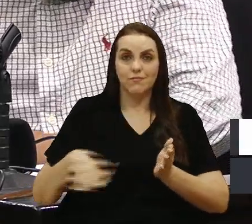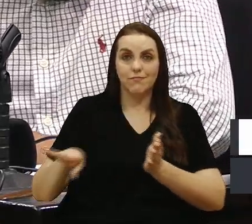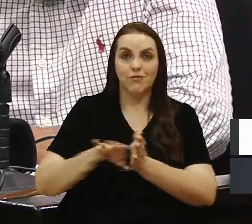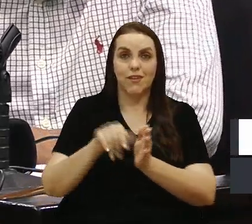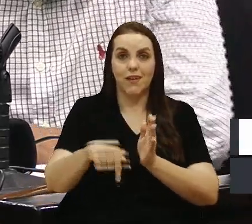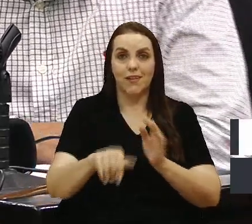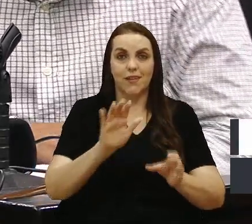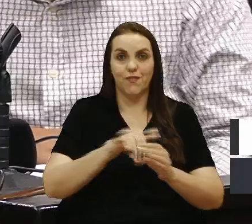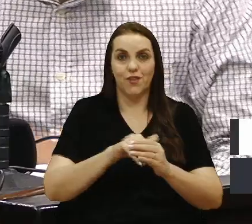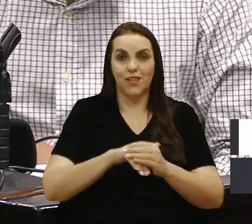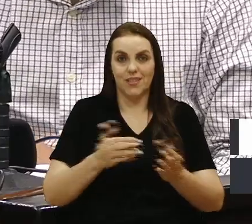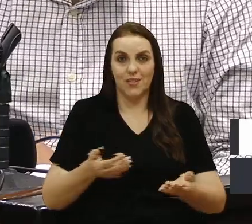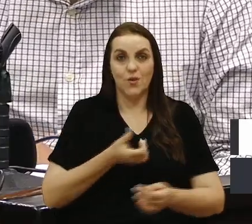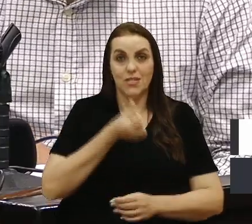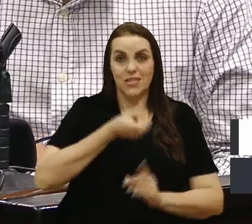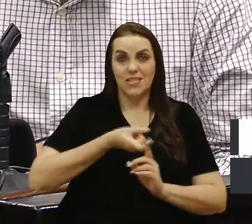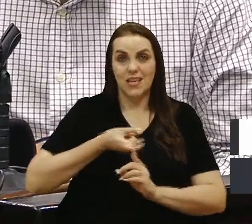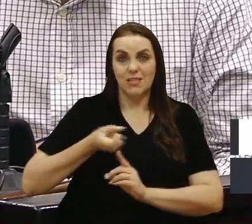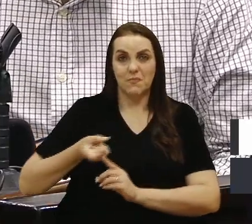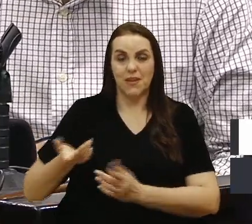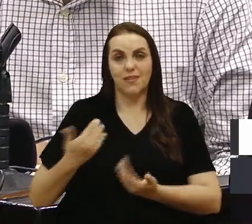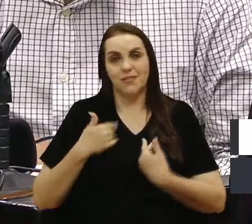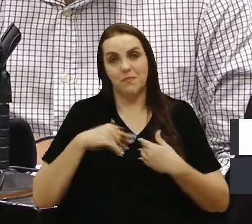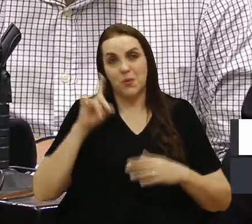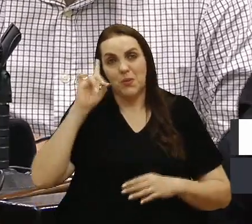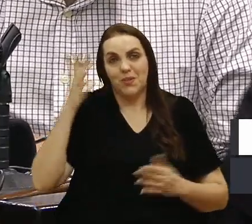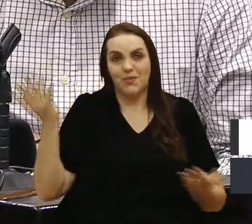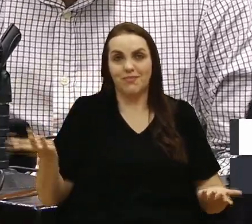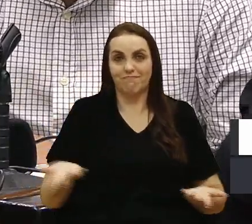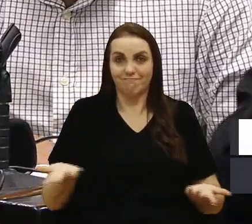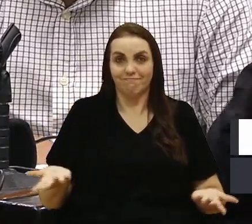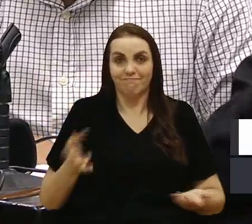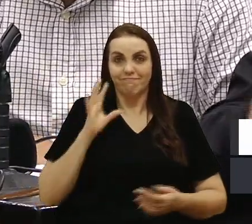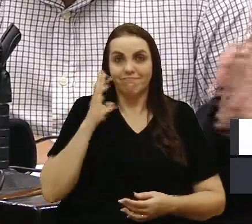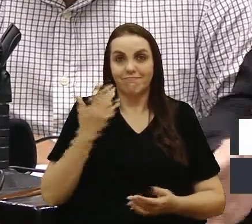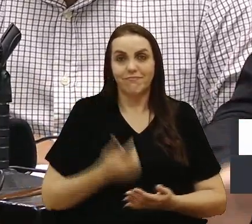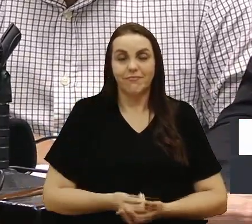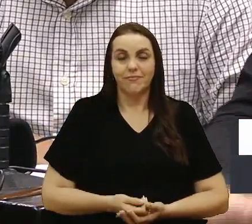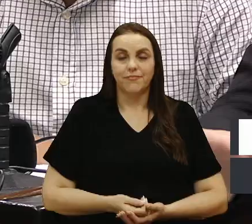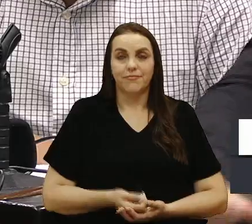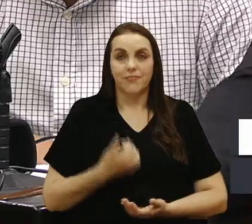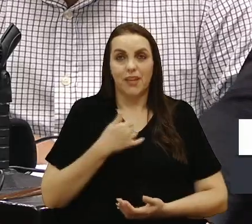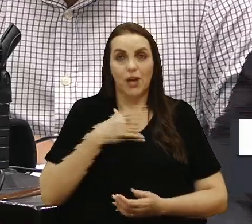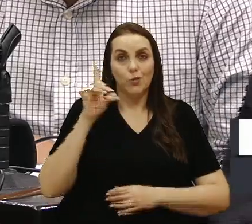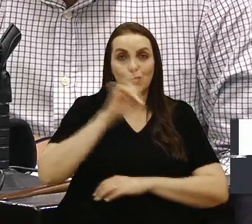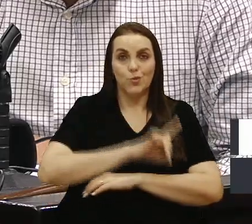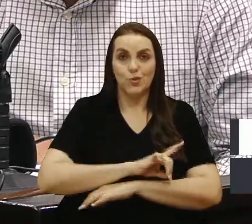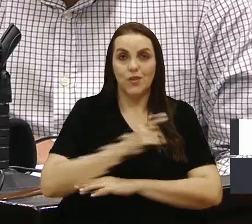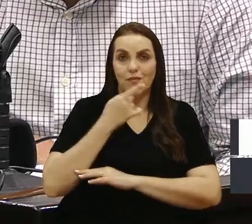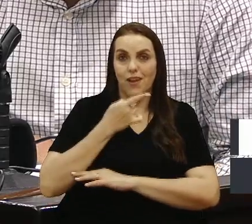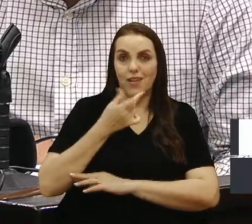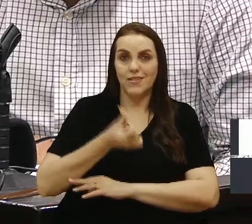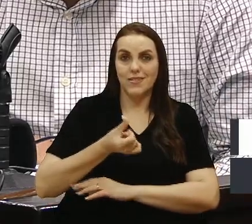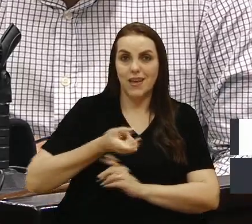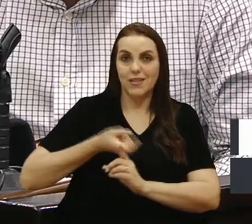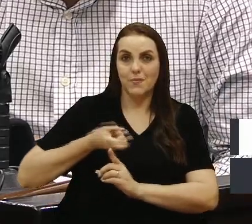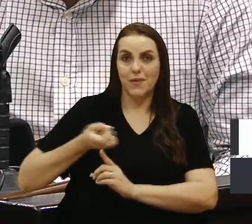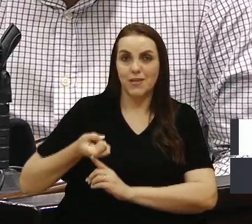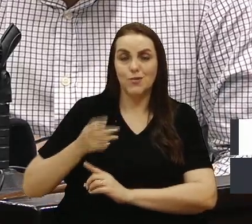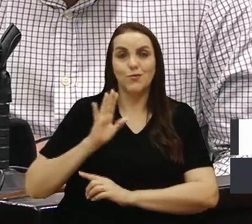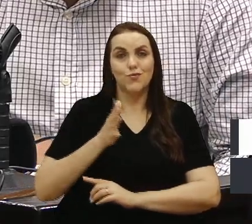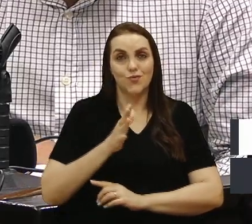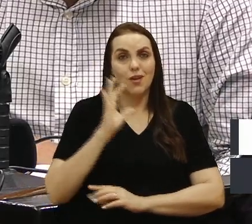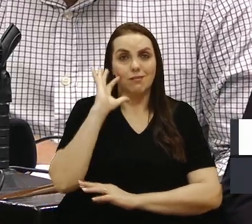votação? Já 6 meses, gente, pelo amor de Deus. Né? Foi citado essa data aqui, 6 meses. Então já deveria